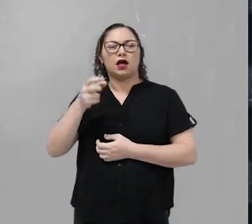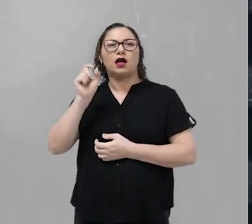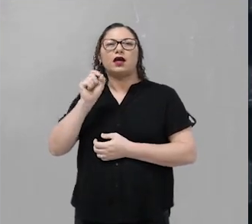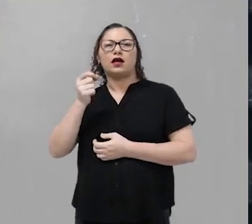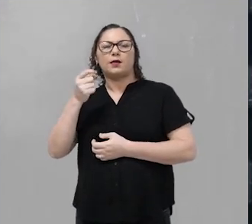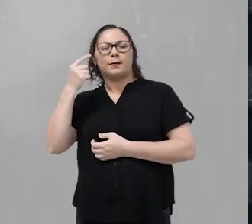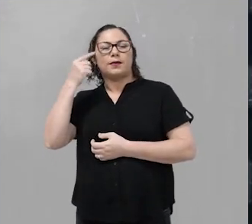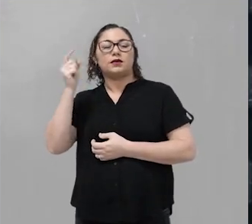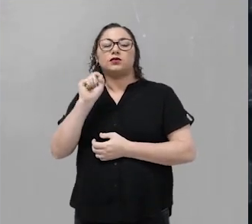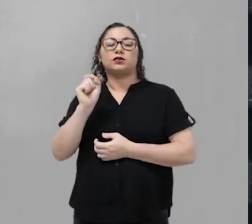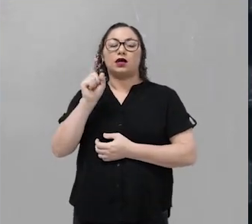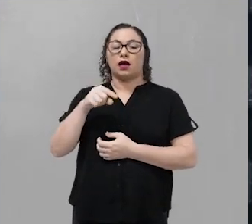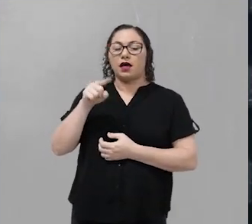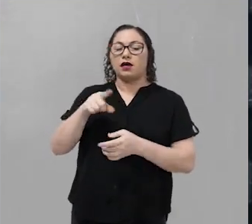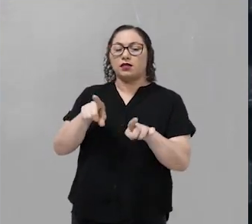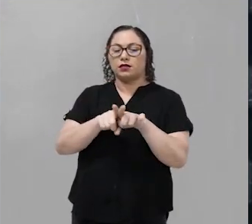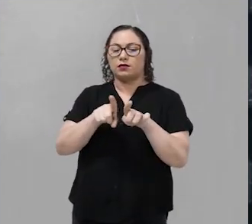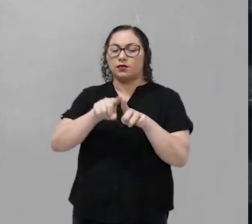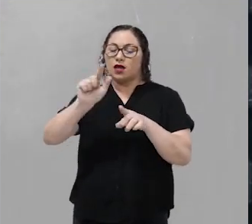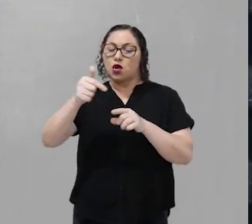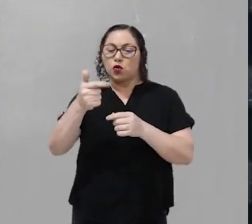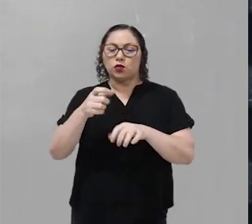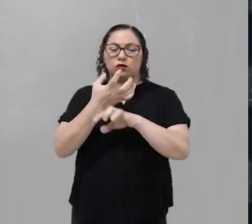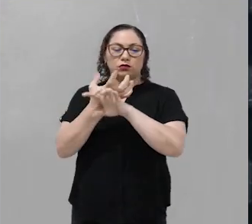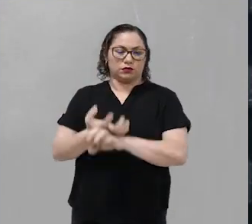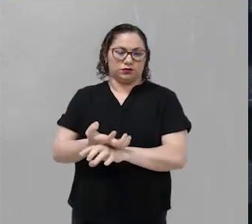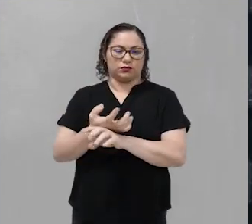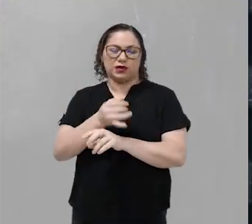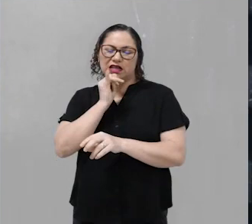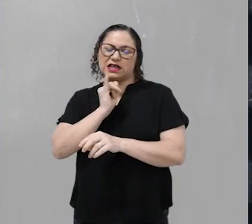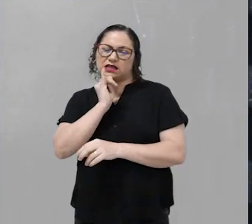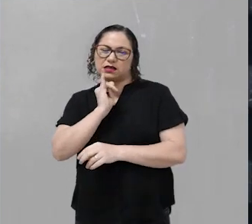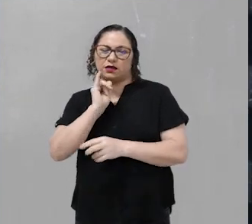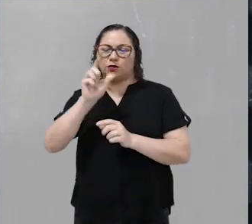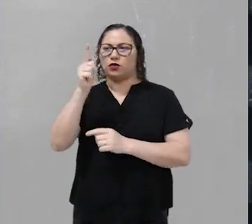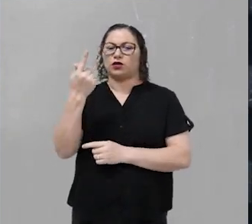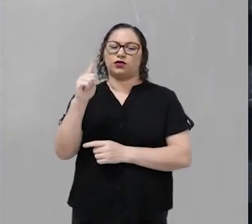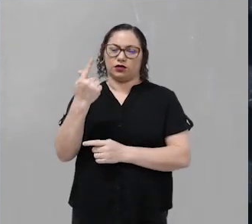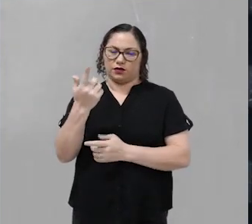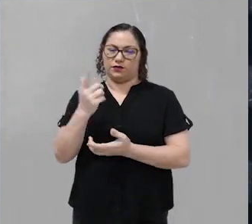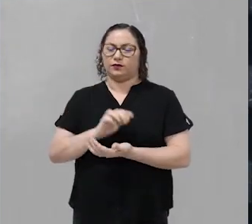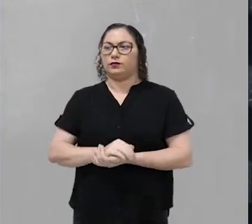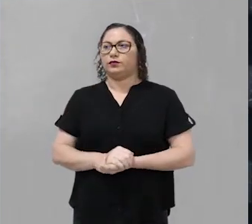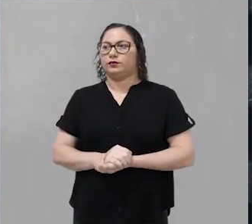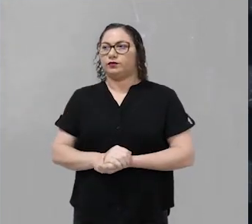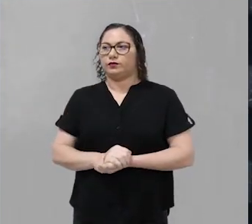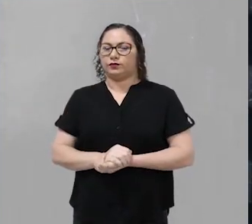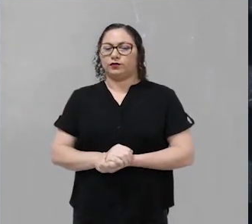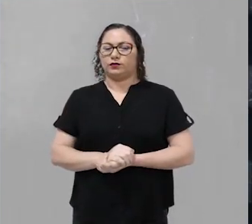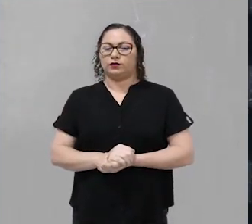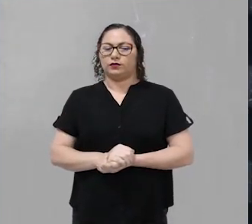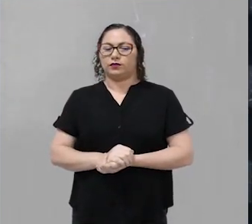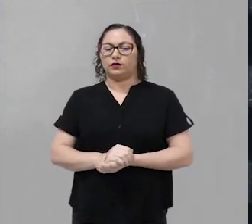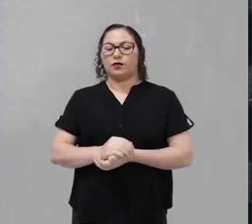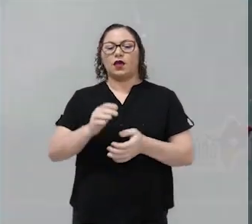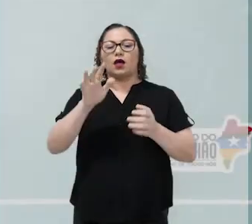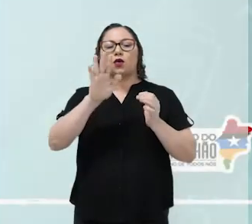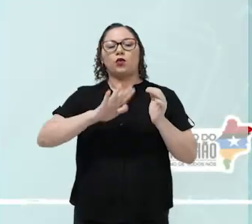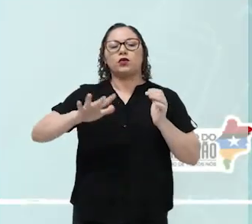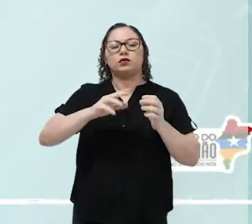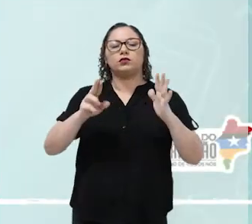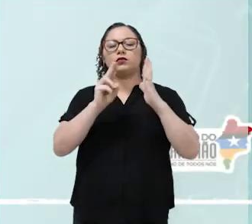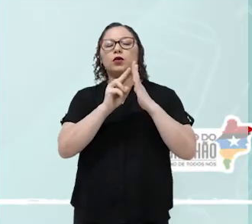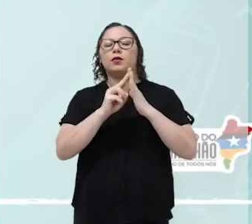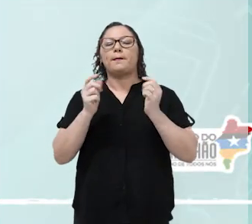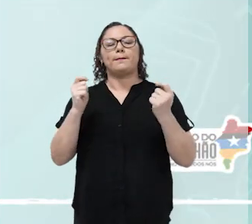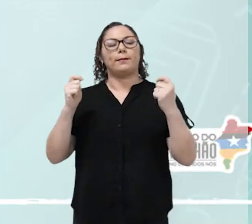urbano é uma noção trabalhada também em outras disciplinas, como por exemplo na geografia. Então vamos lá, leia aqui comigo. O espaço urbano